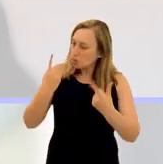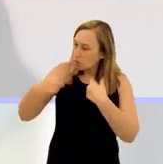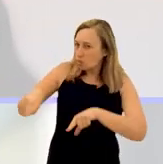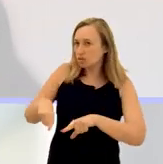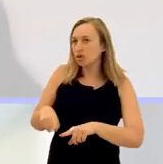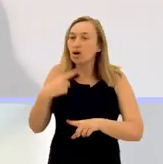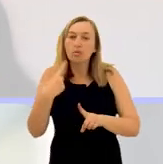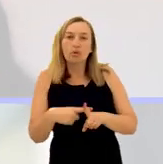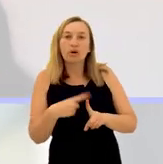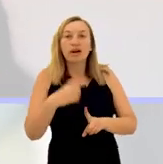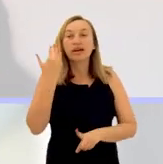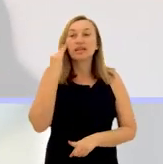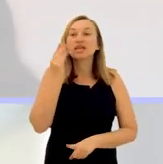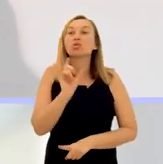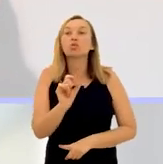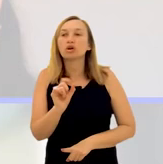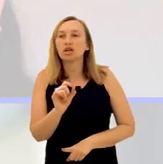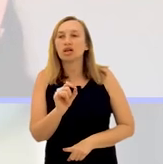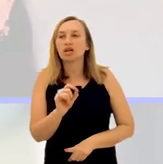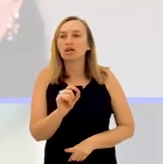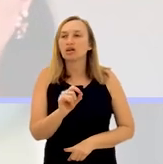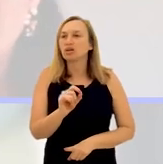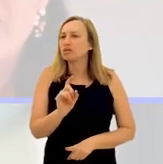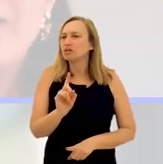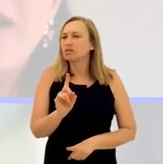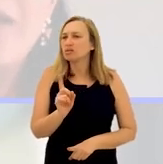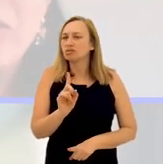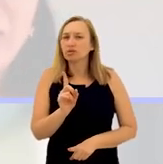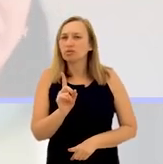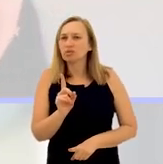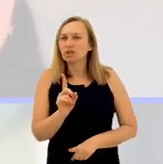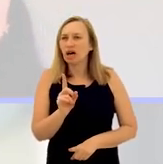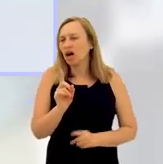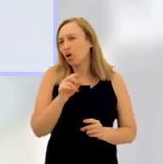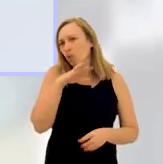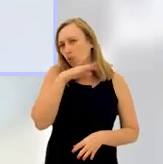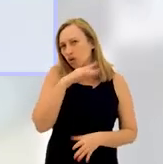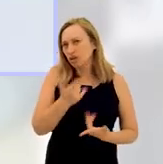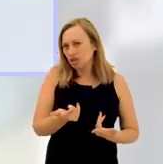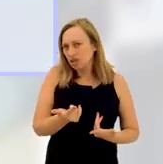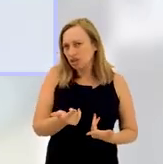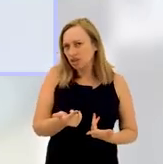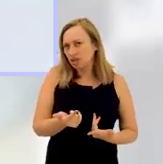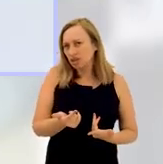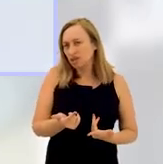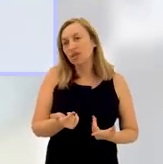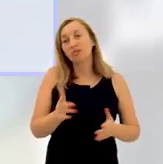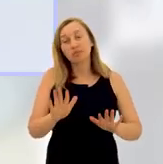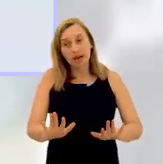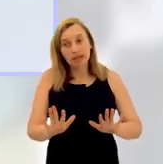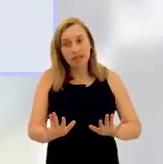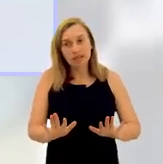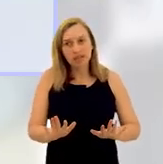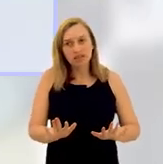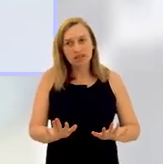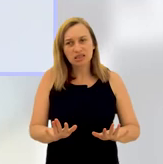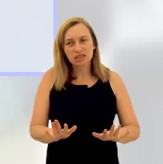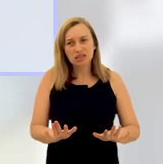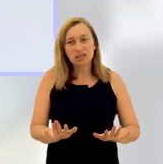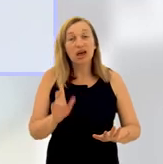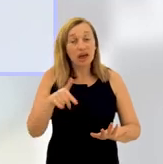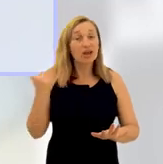opinaria contra, porque ela entende, bom, não está tão delineado, não está tão assim, claro, dentro da independência funcional,